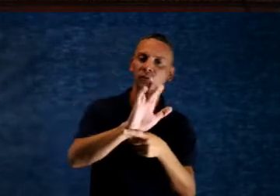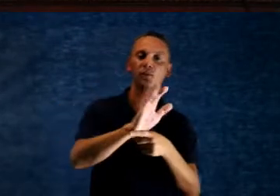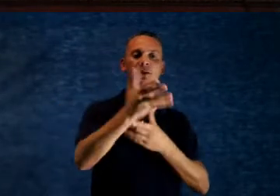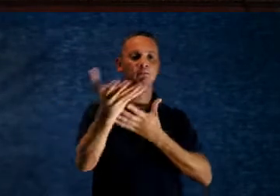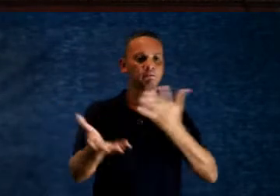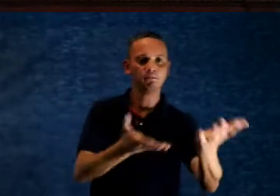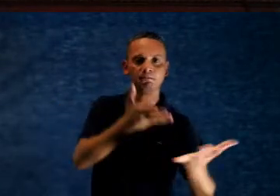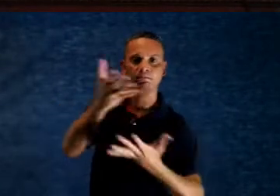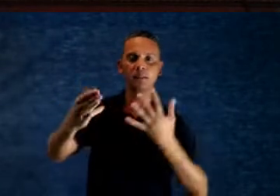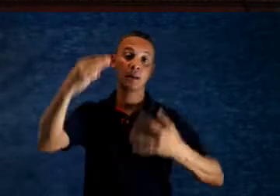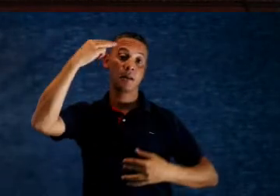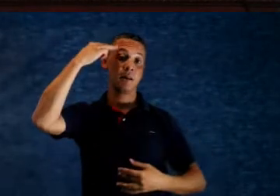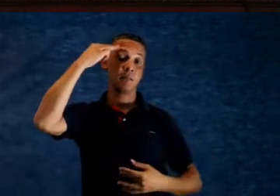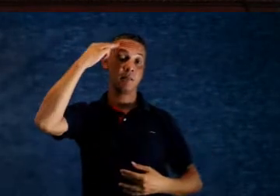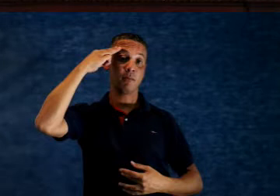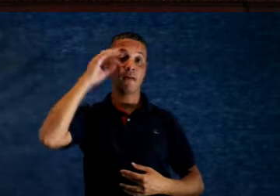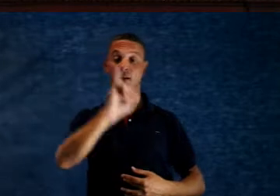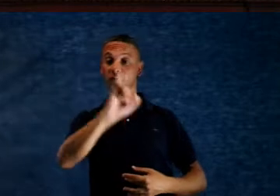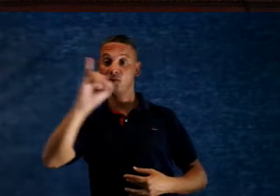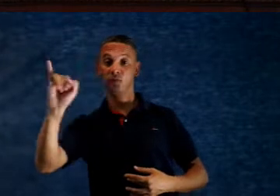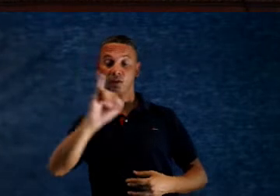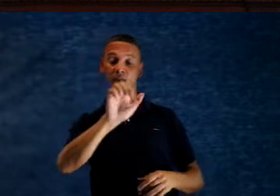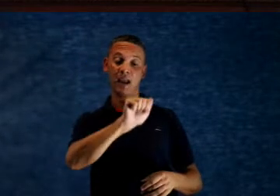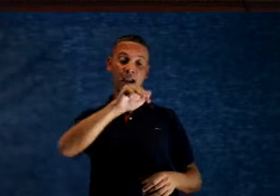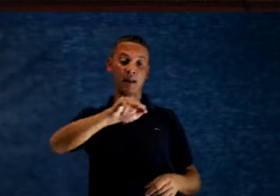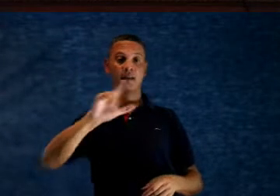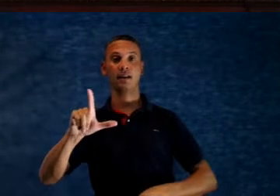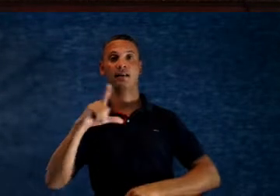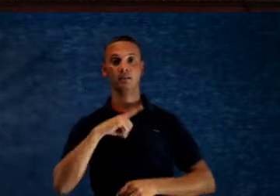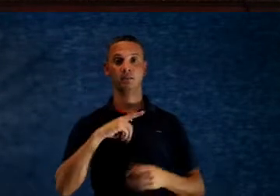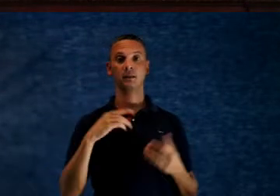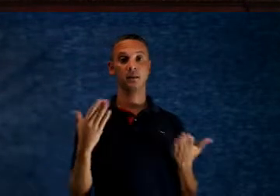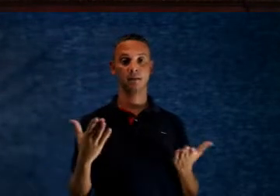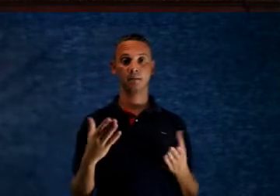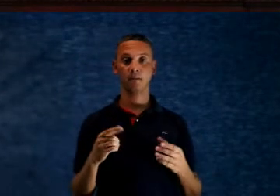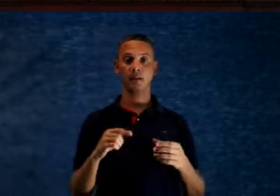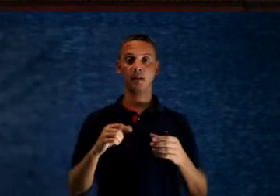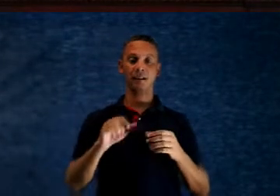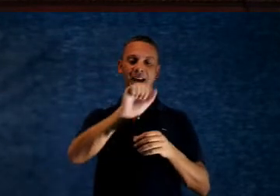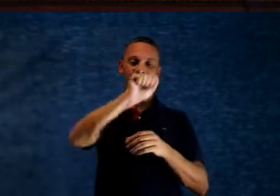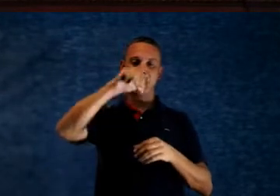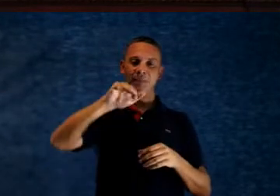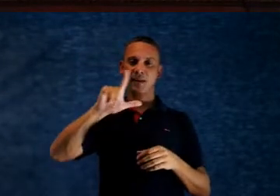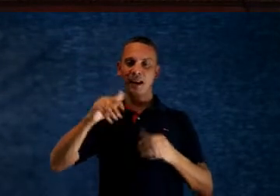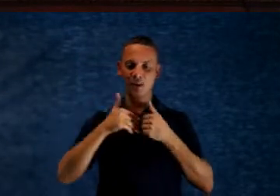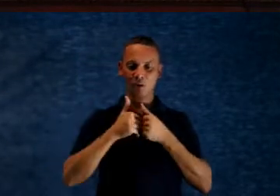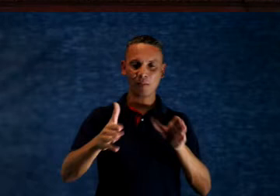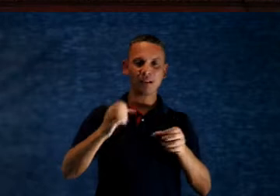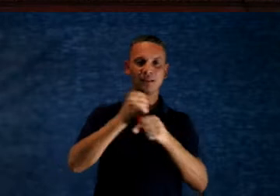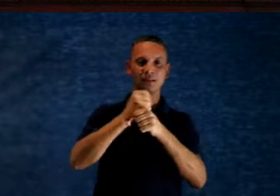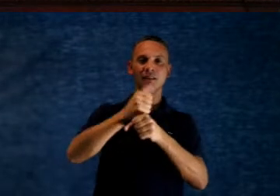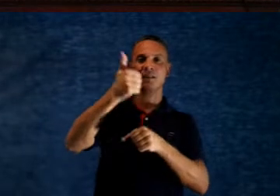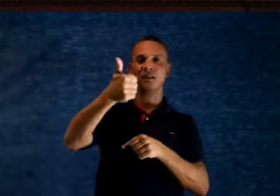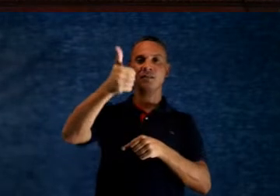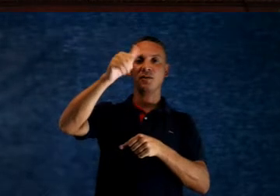e o resgate da memória institucional da Academia Mineira de Letras. Instituição fundada em 1909 em Juiz de Fora